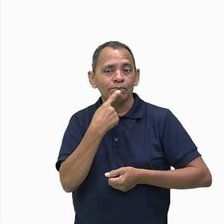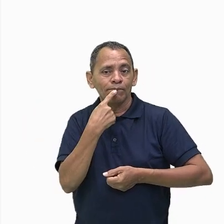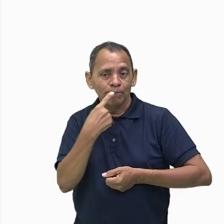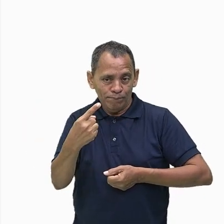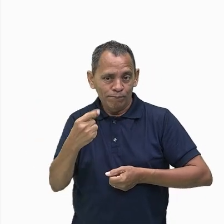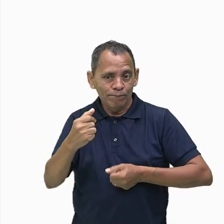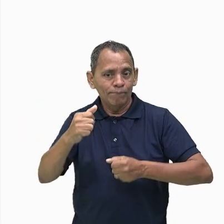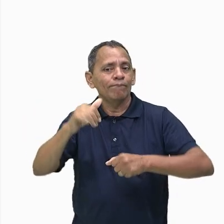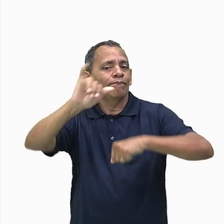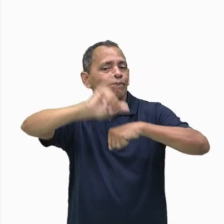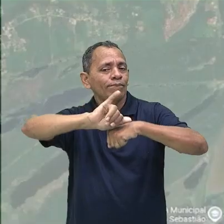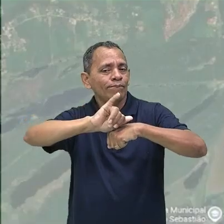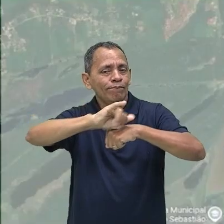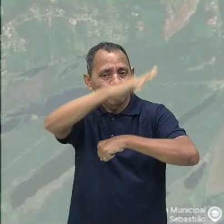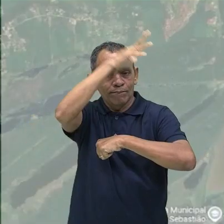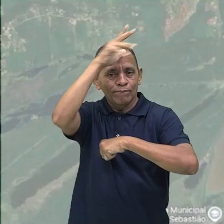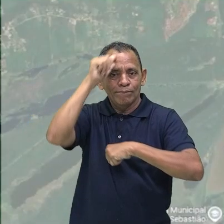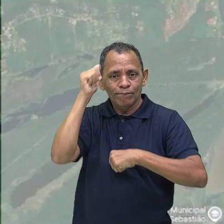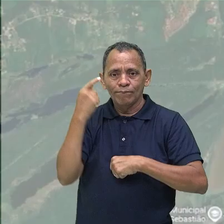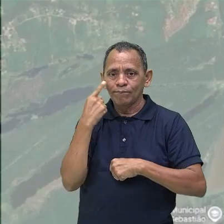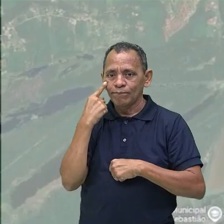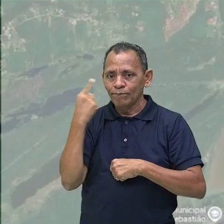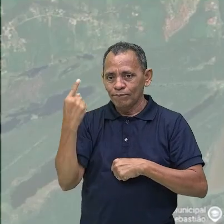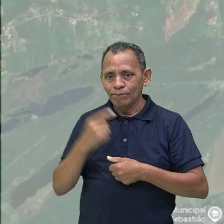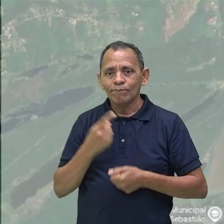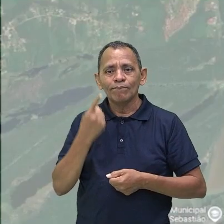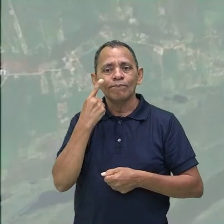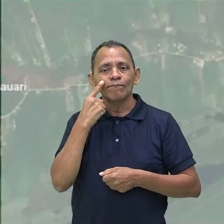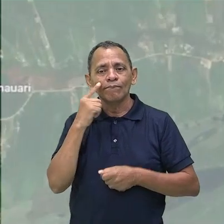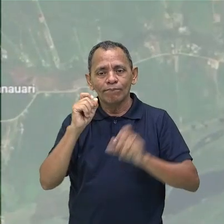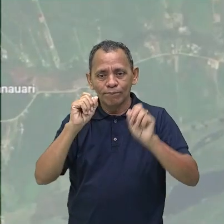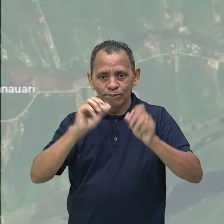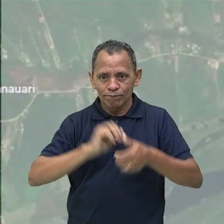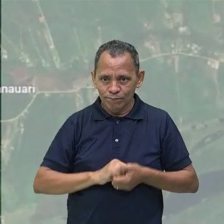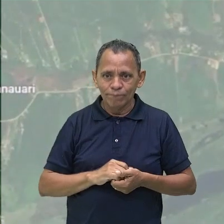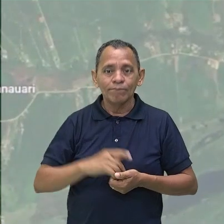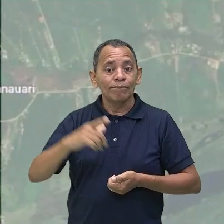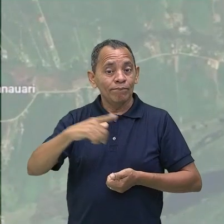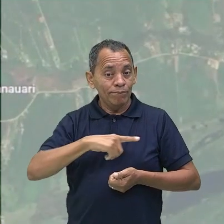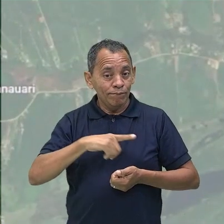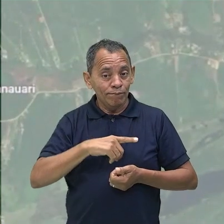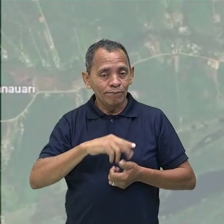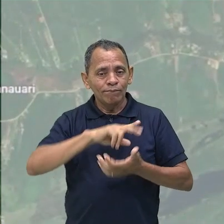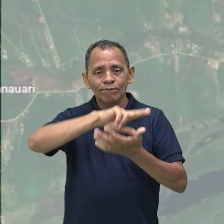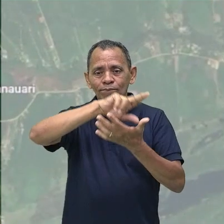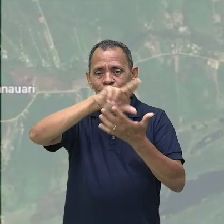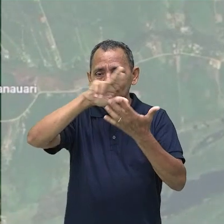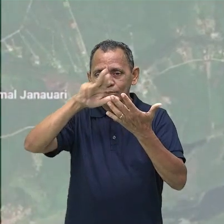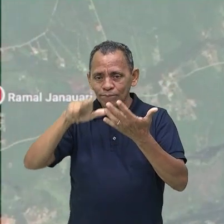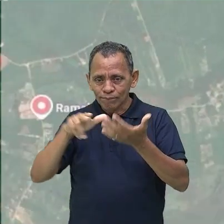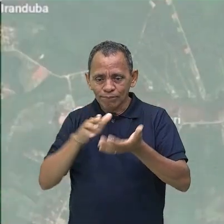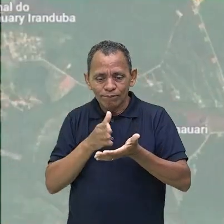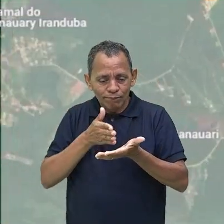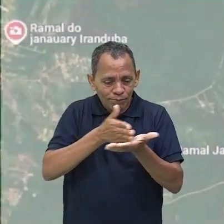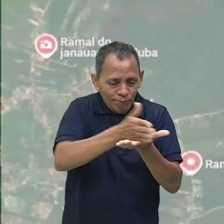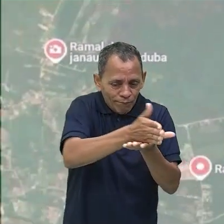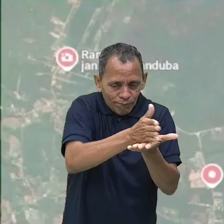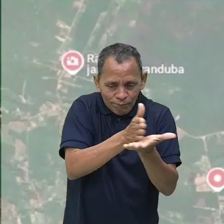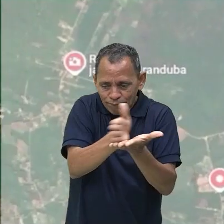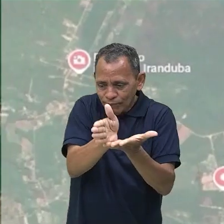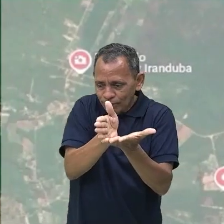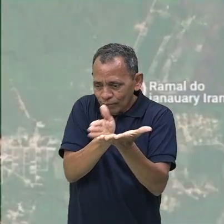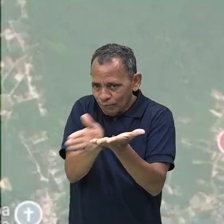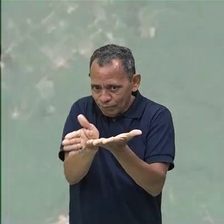capital, Manaus. Então, olha só, nós podemos observar que vai ter diferentes ramais, tá? Nós vamos